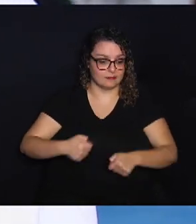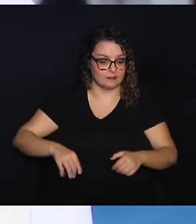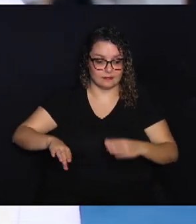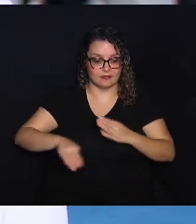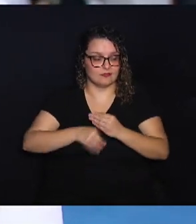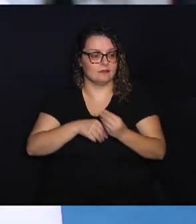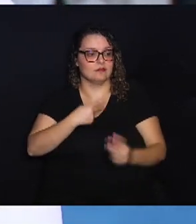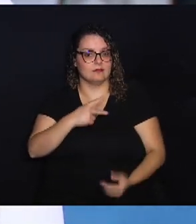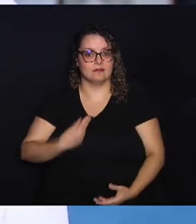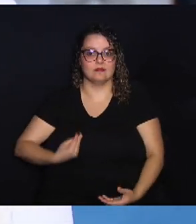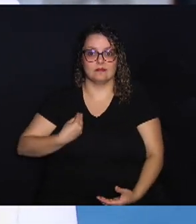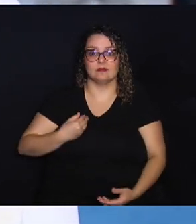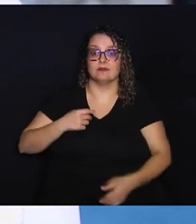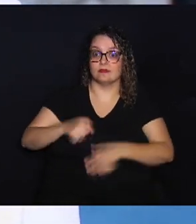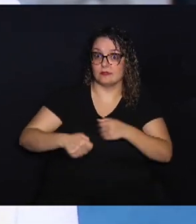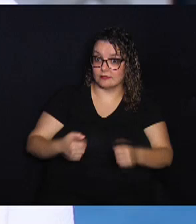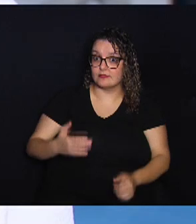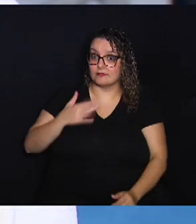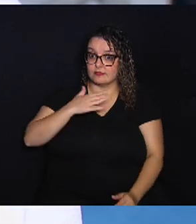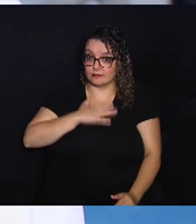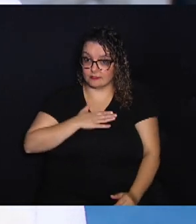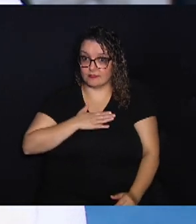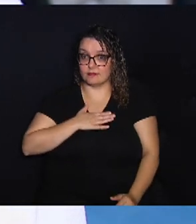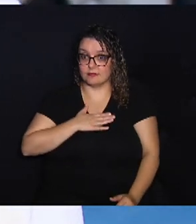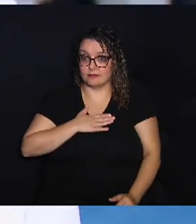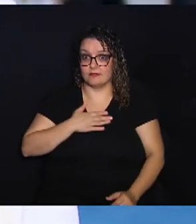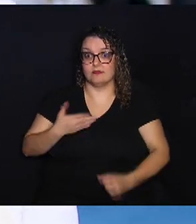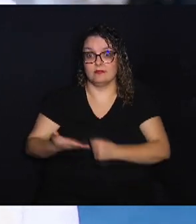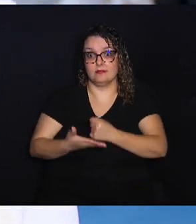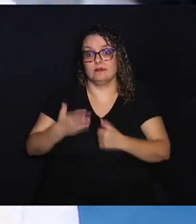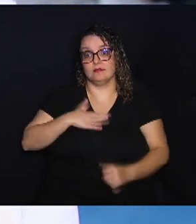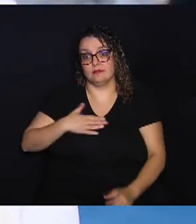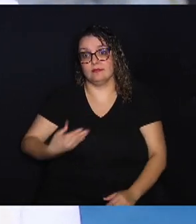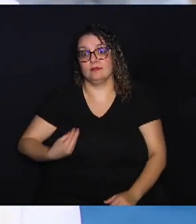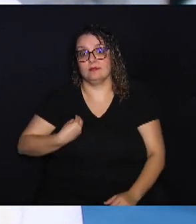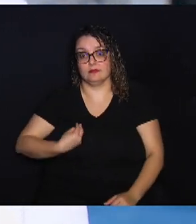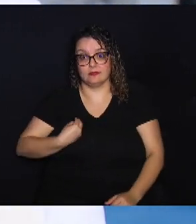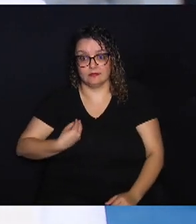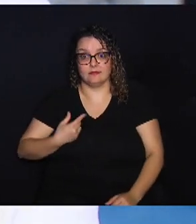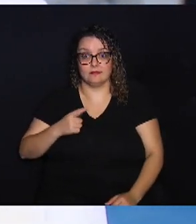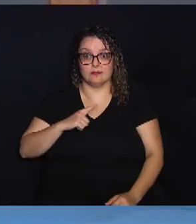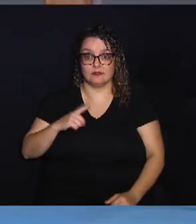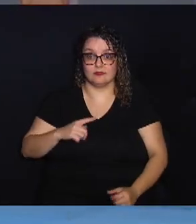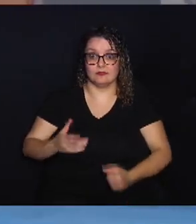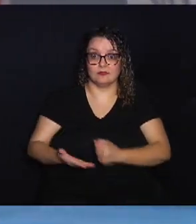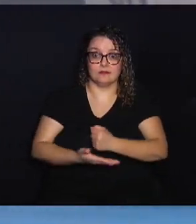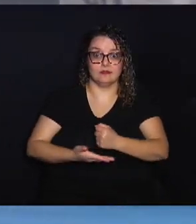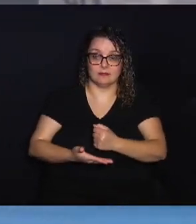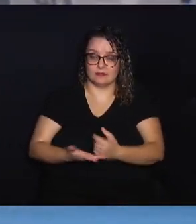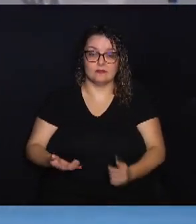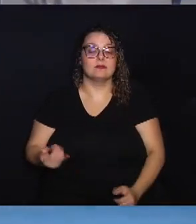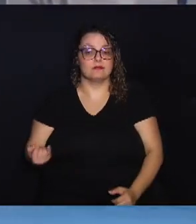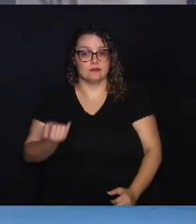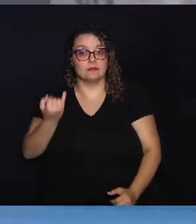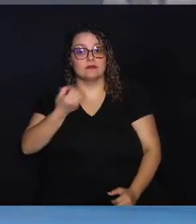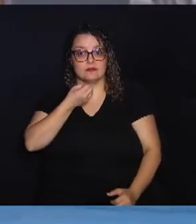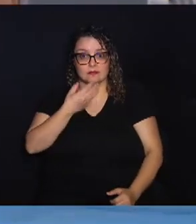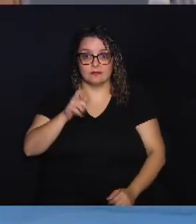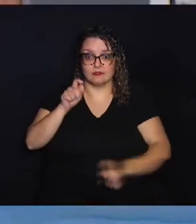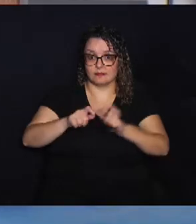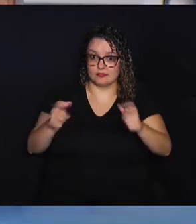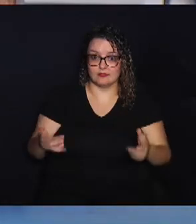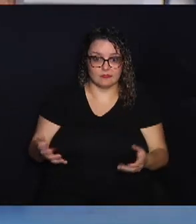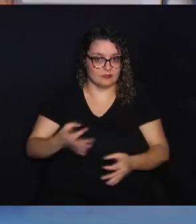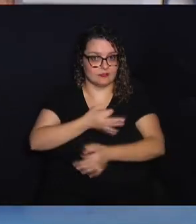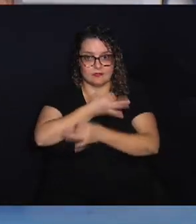vida? O judô hoje, pra mim, ele é um dos pilares da minha vida. Eu tenho pilares extremamente bons e pessoas